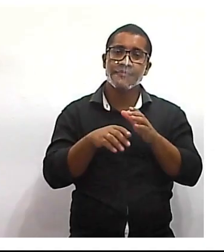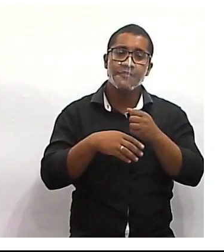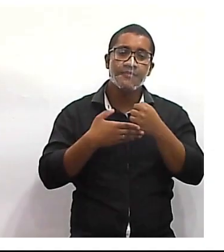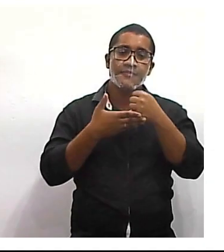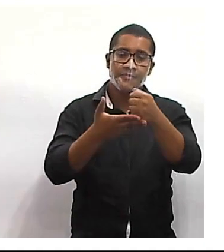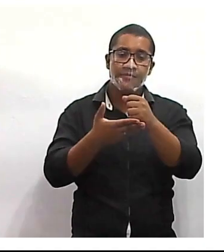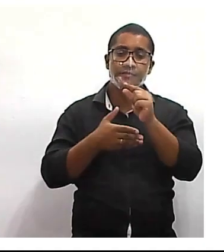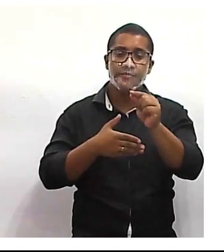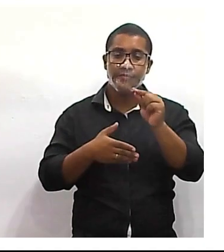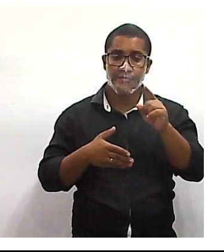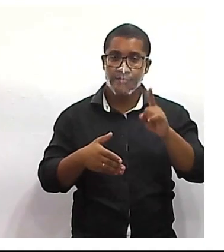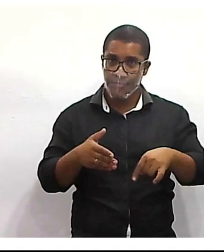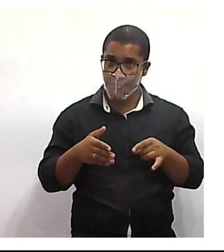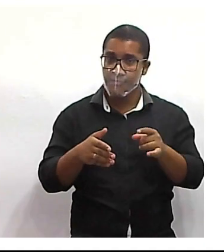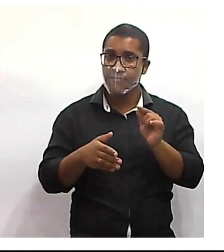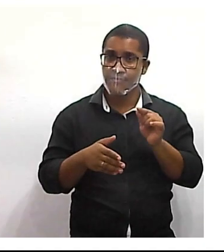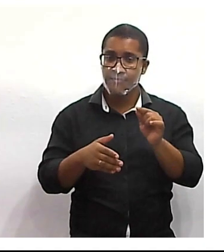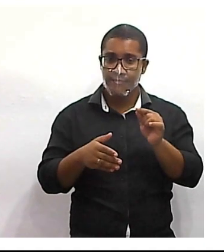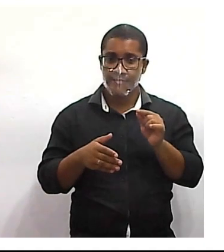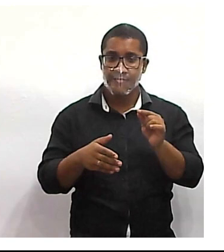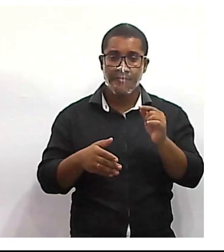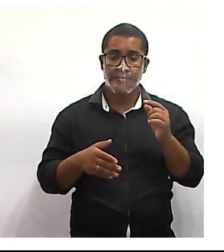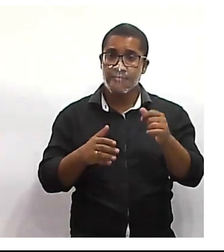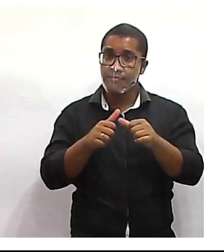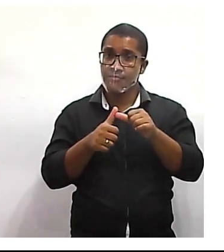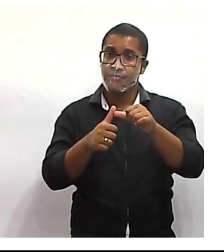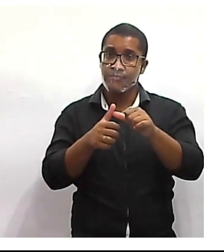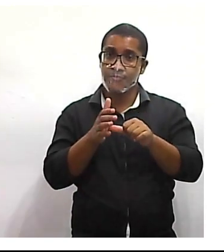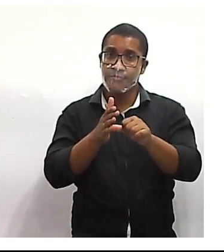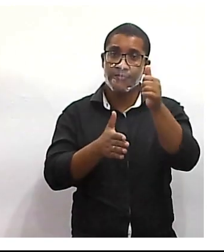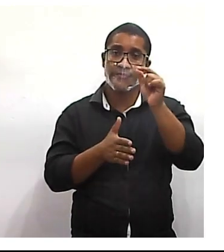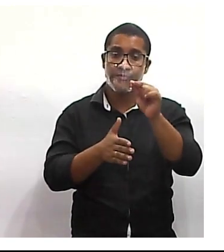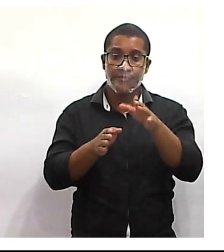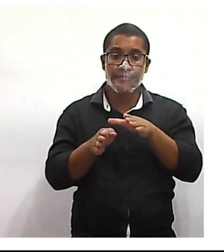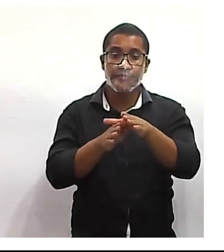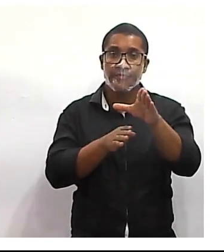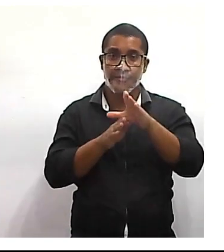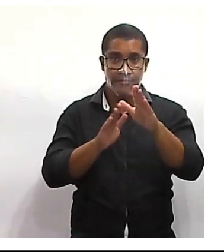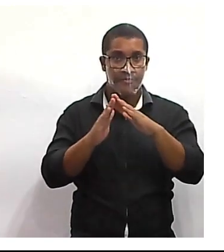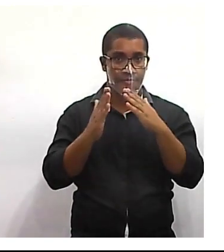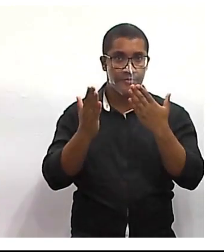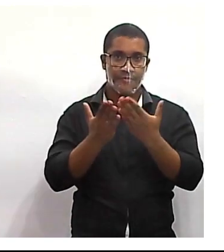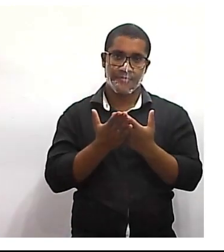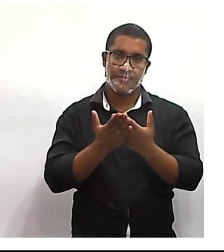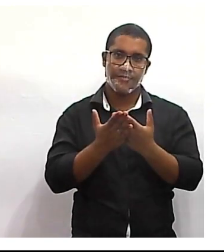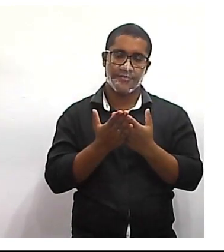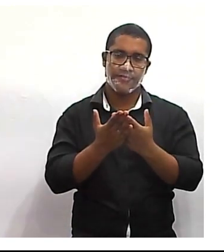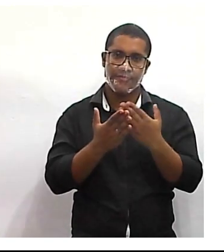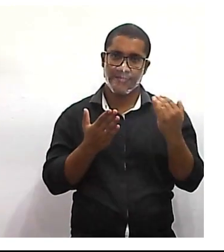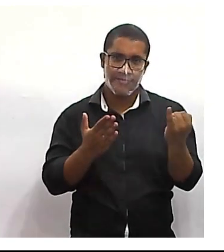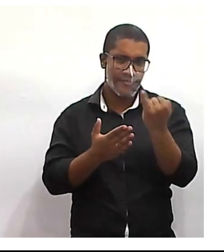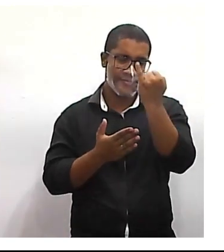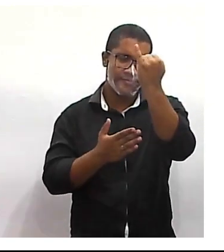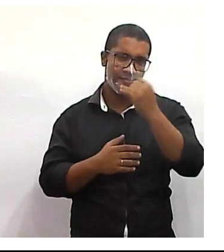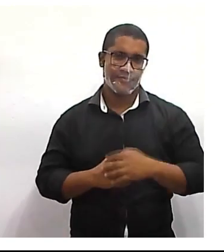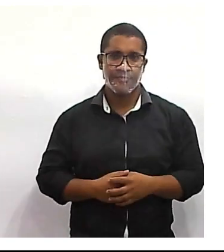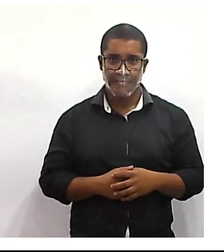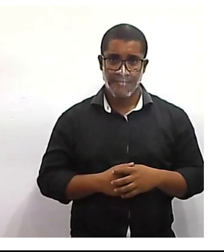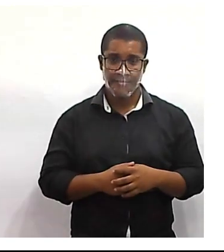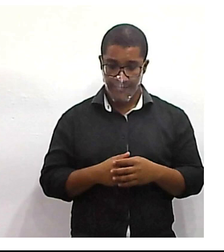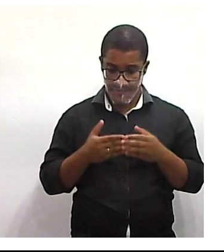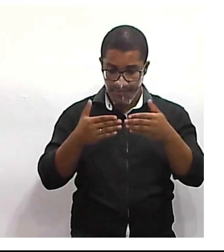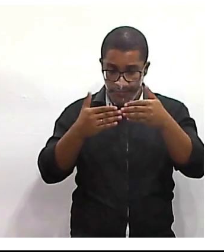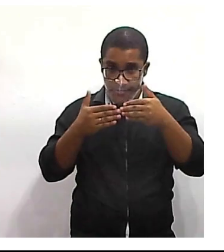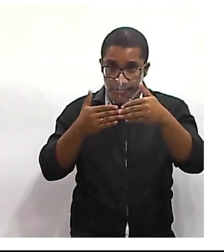O primeiro órgão que eu acho fundamental é o Conselho Escolar, Renata. Isso. Eu acho que a partir